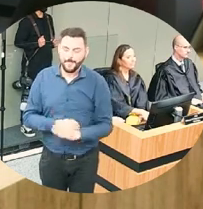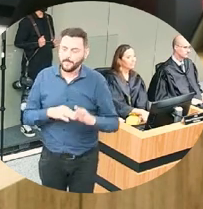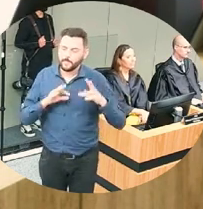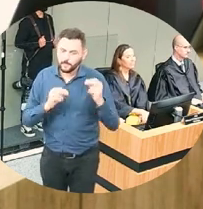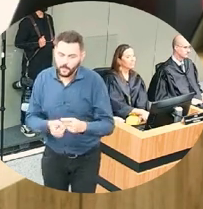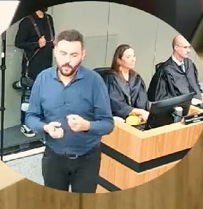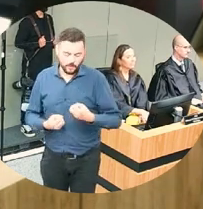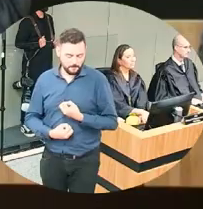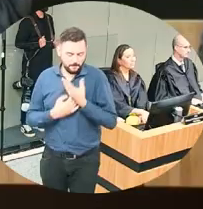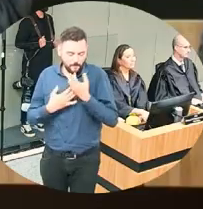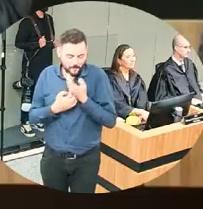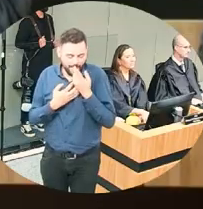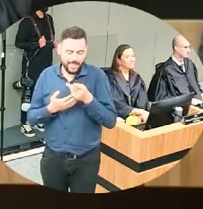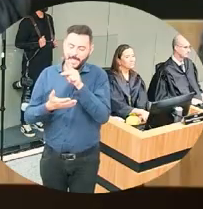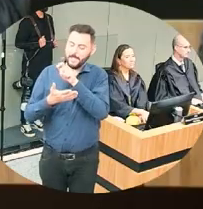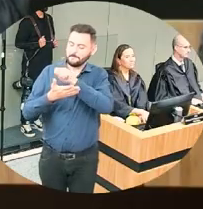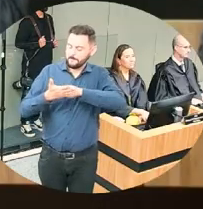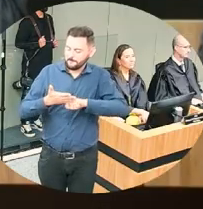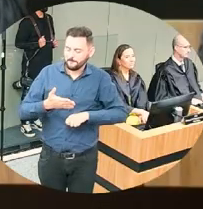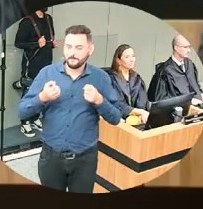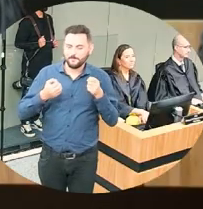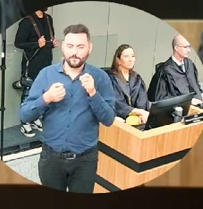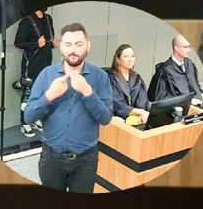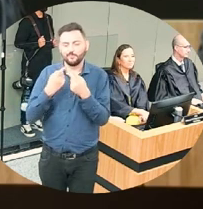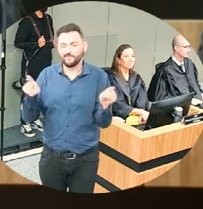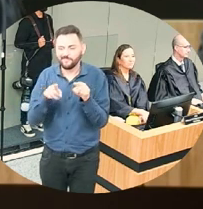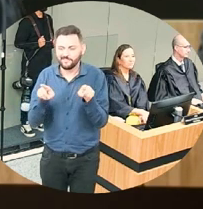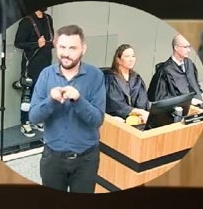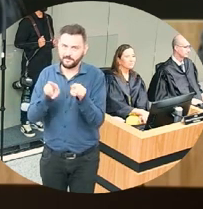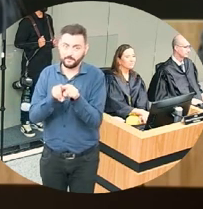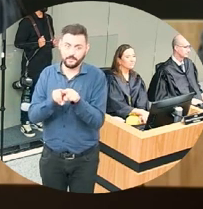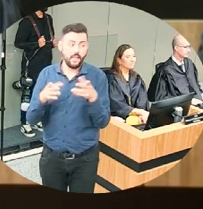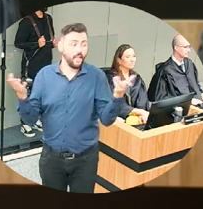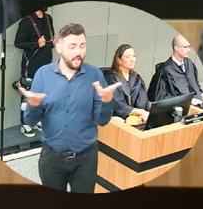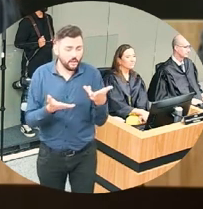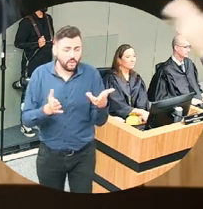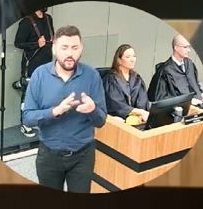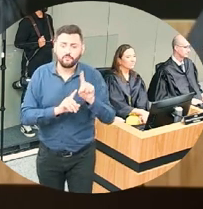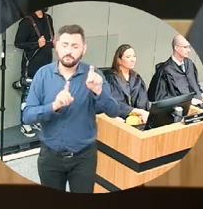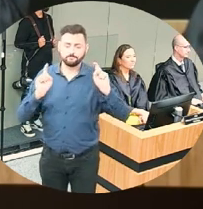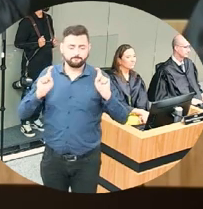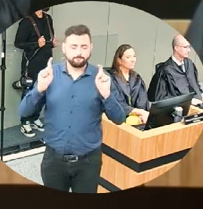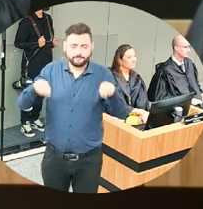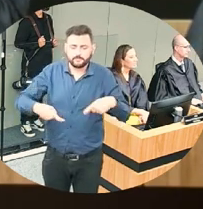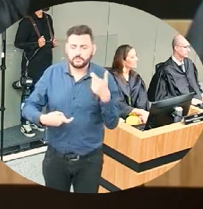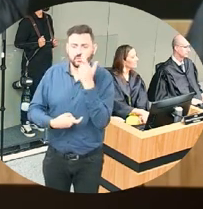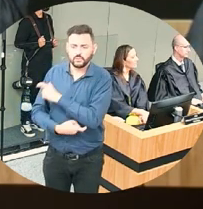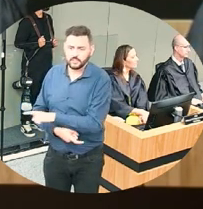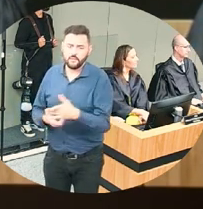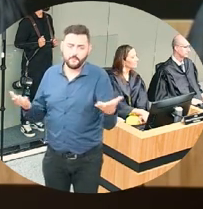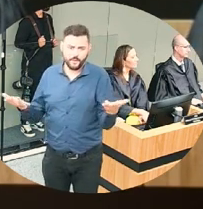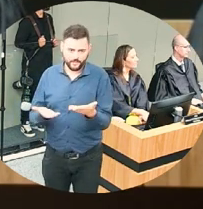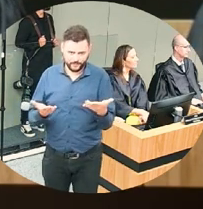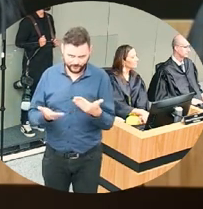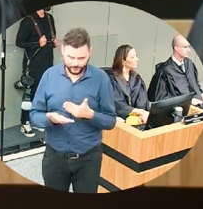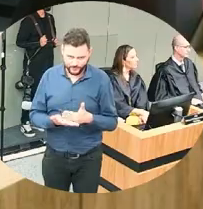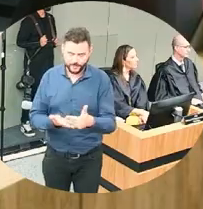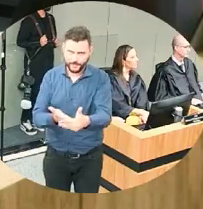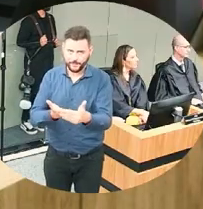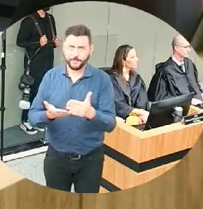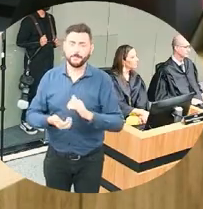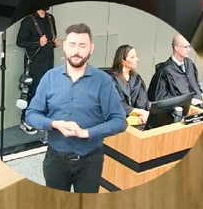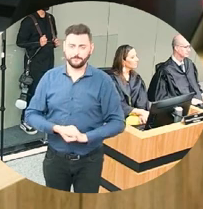poemas publicados caros empossados vossas excelências assumem a